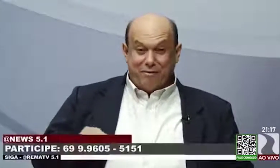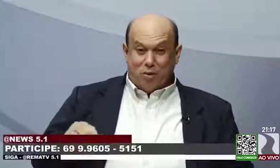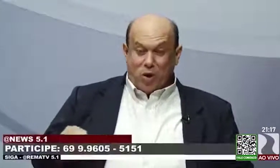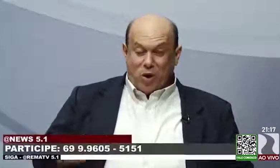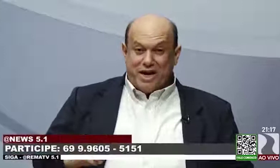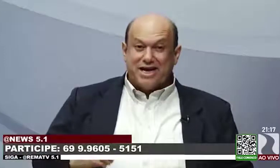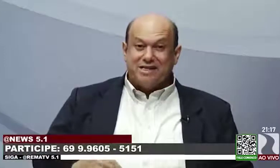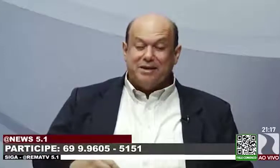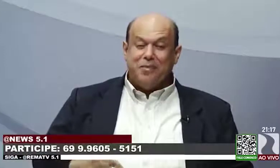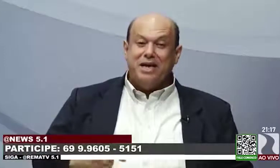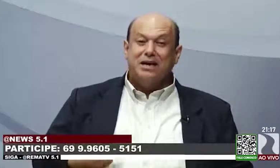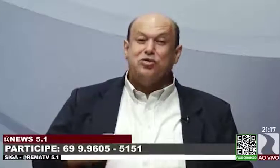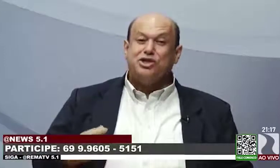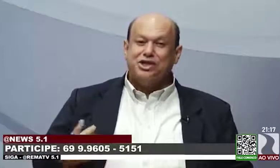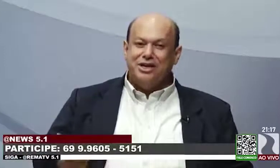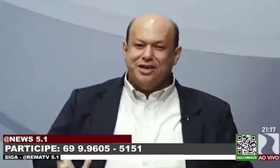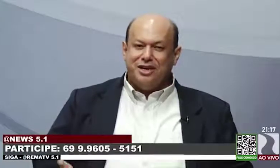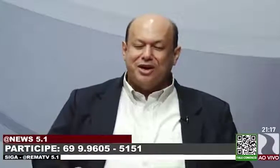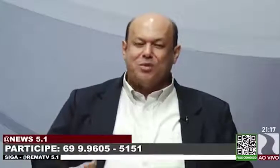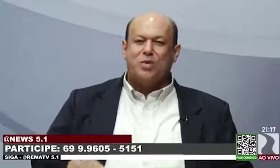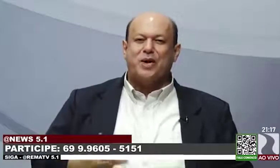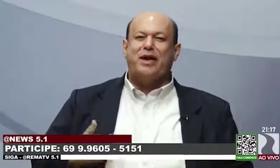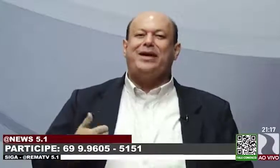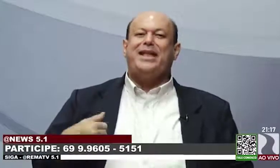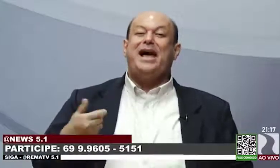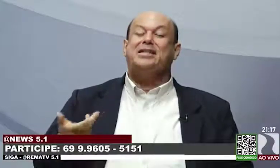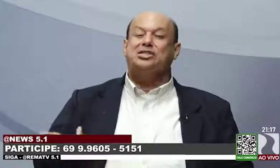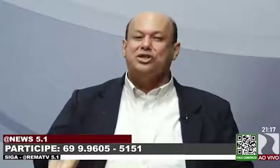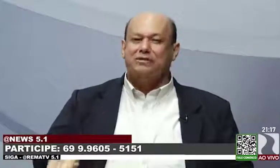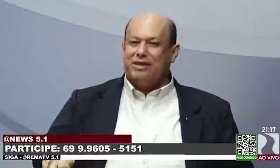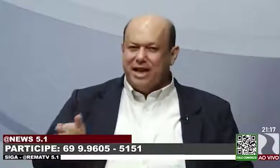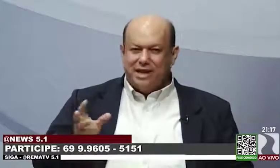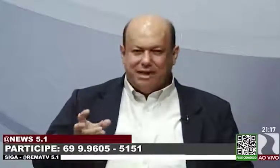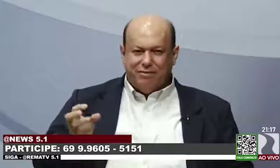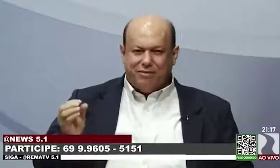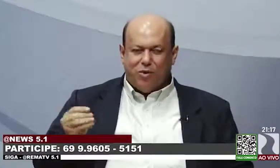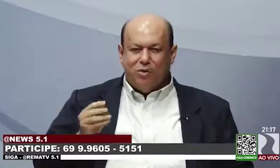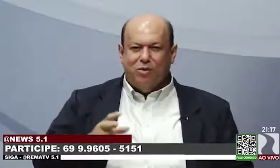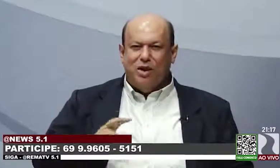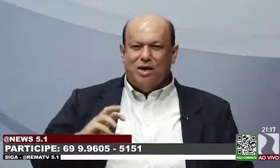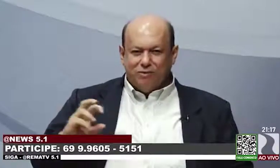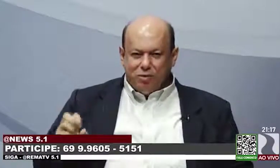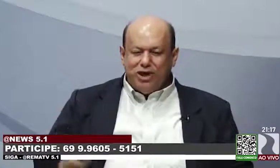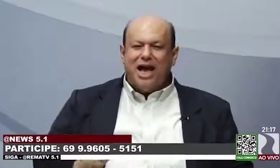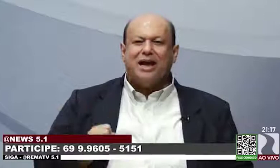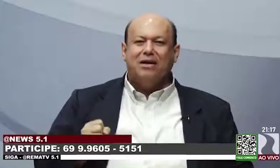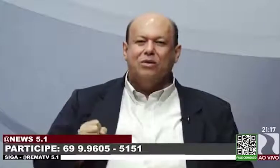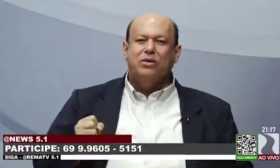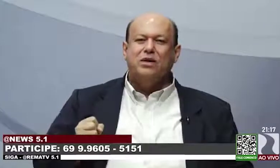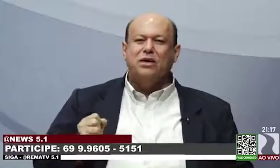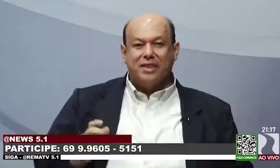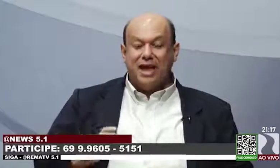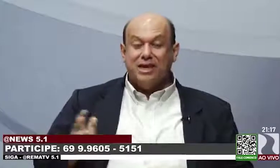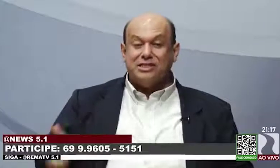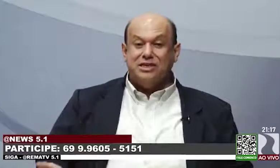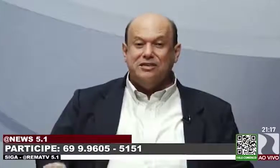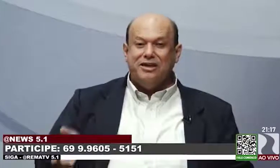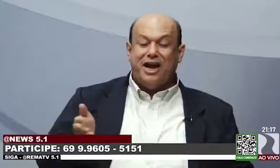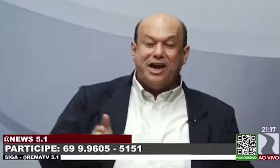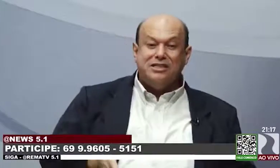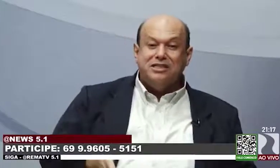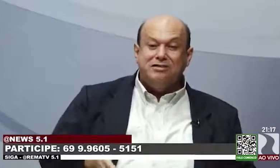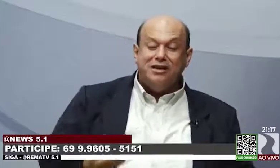tive coloca aqui a CPI é um circo é uma narrativa narrativa ficou com jargão